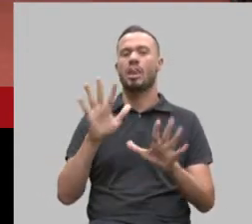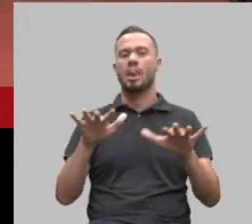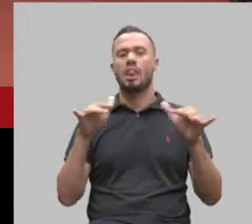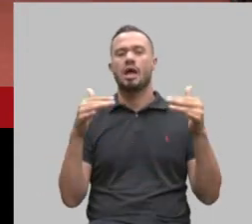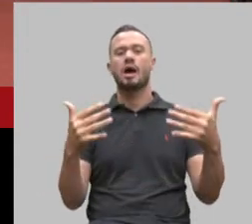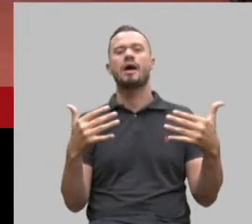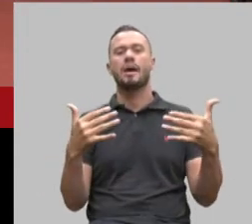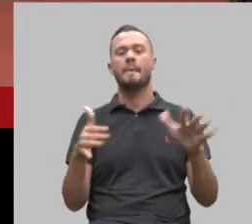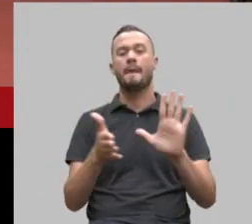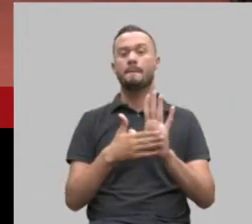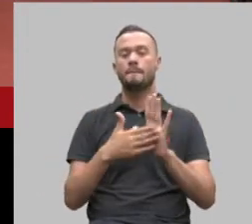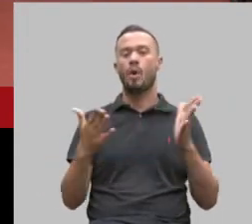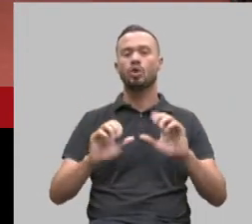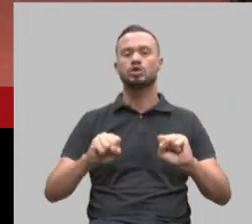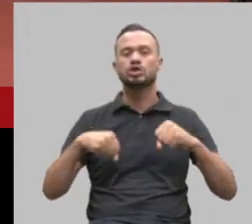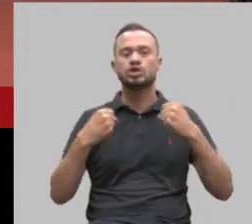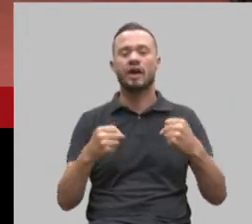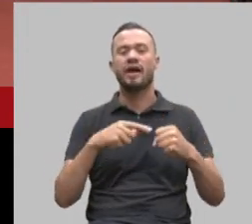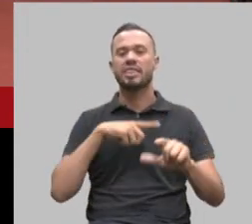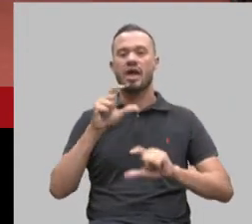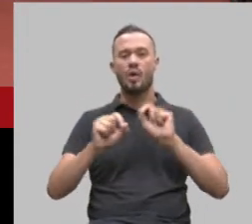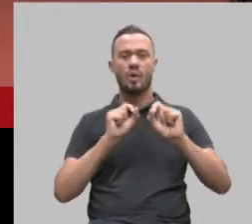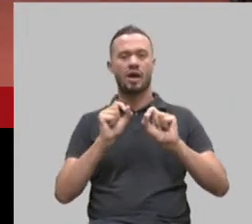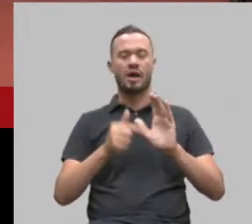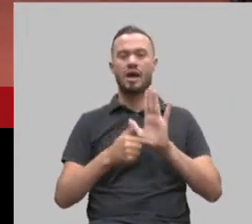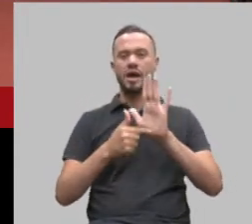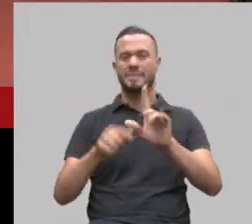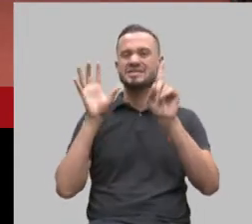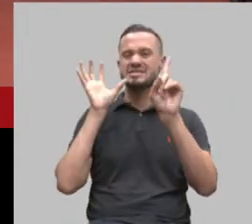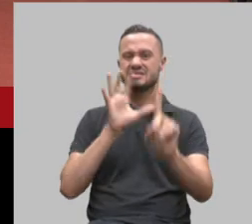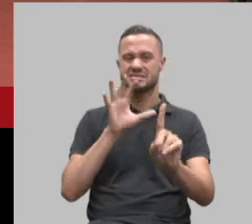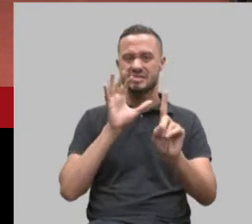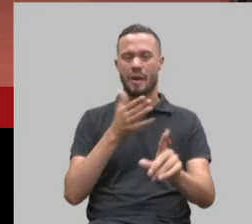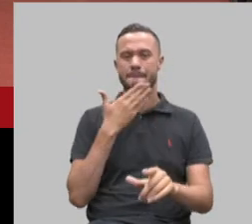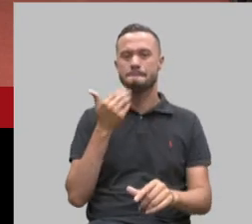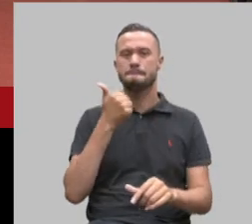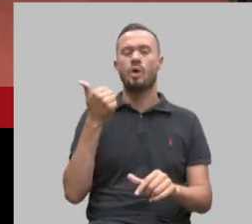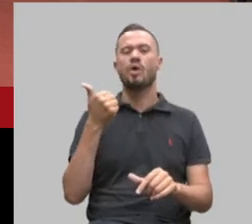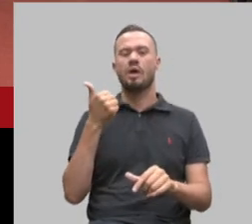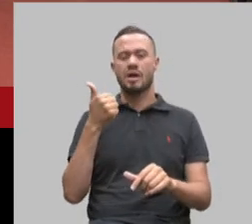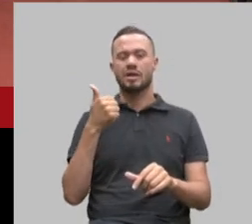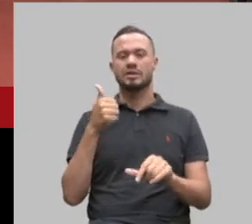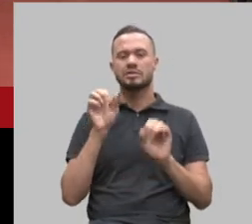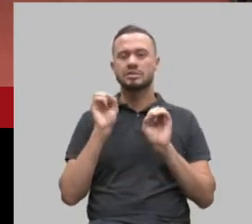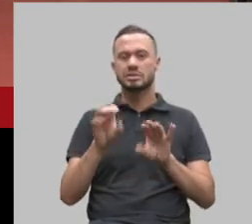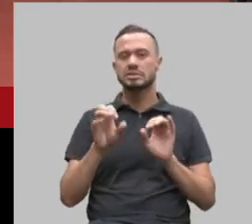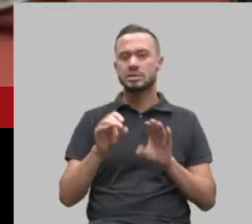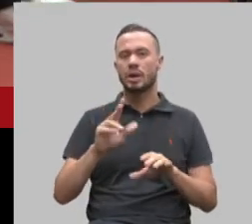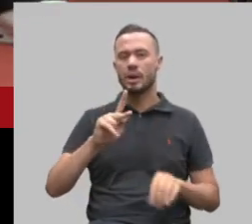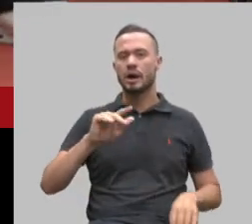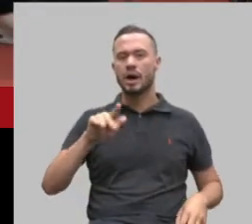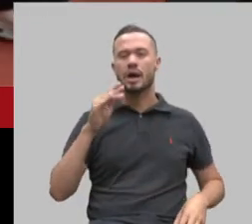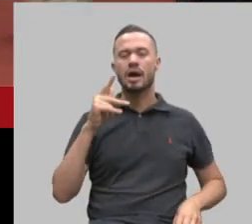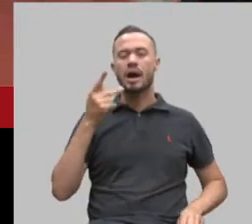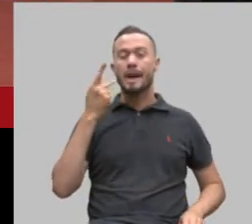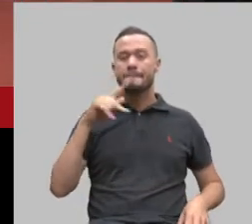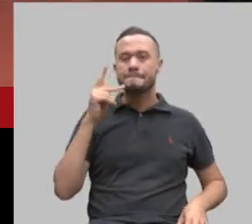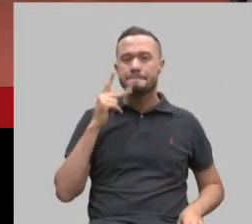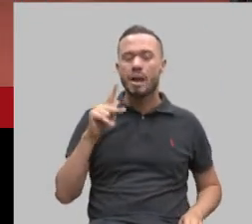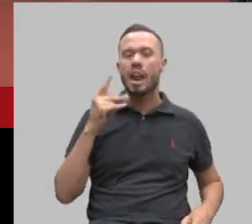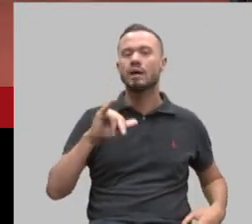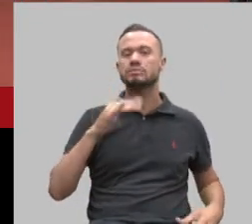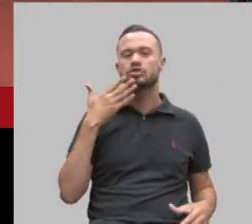estou defendendo tem a intenção de realmente incentivar melhorias nessa modalidade de ensino aqui no nosso PJ por esse motivo é importante